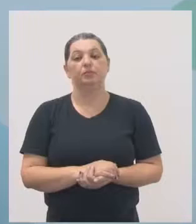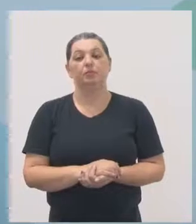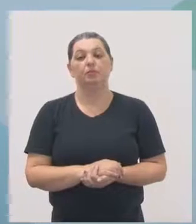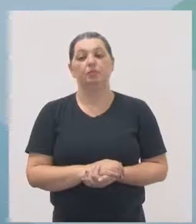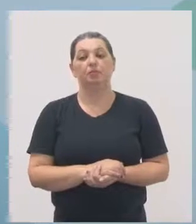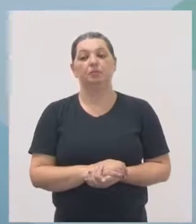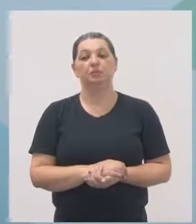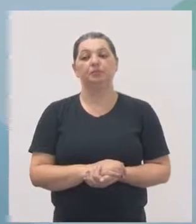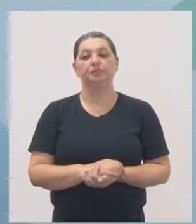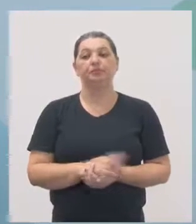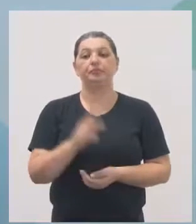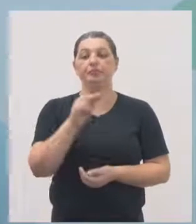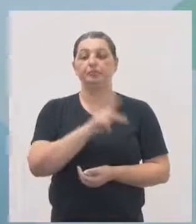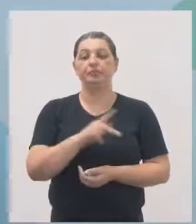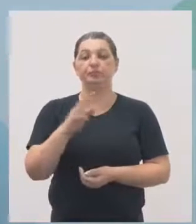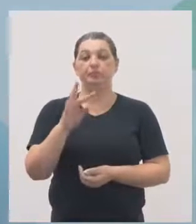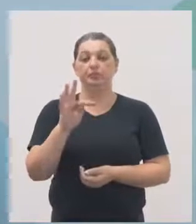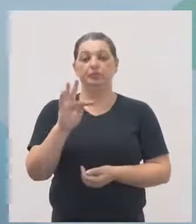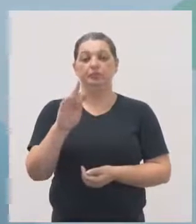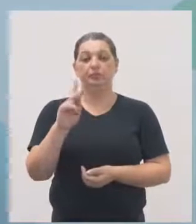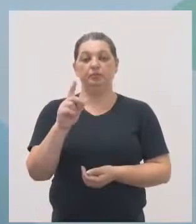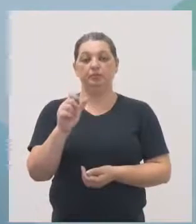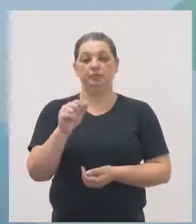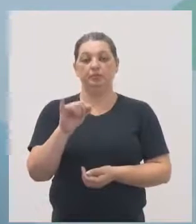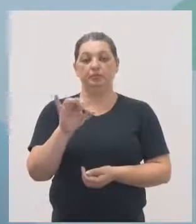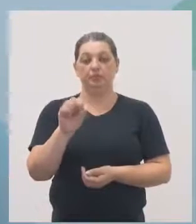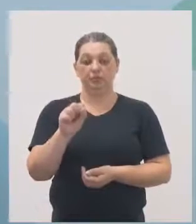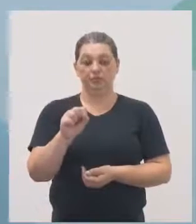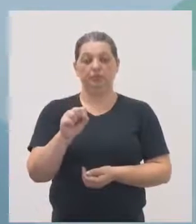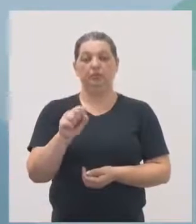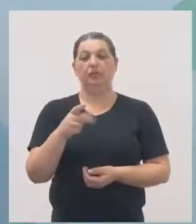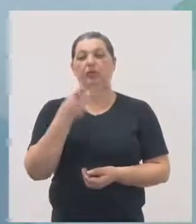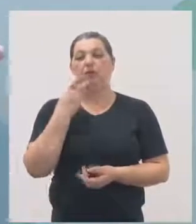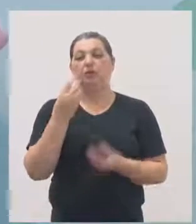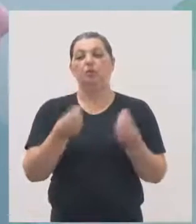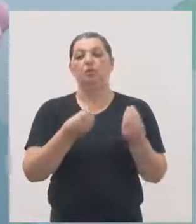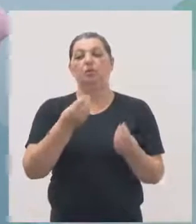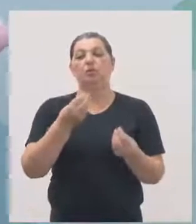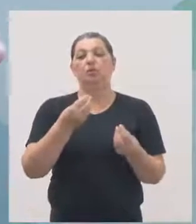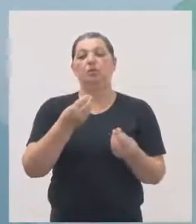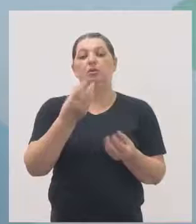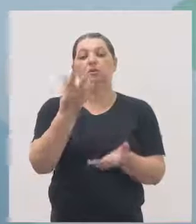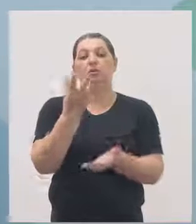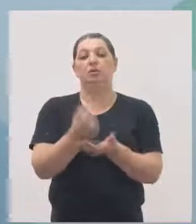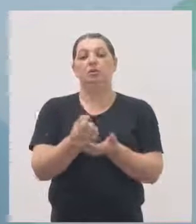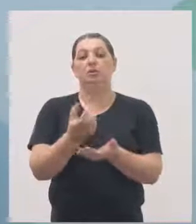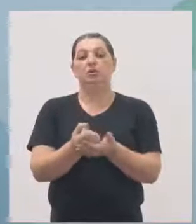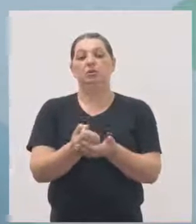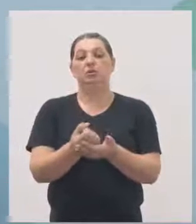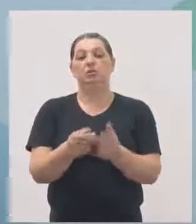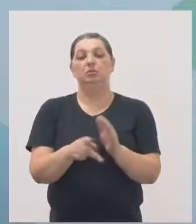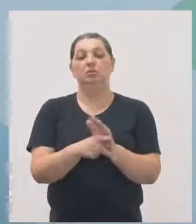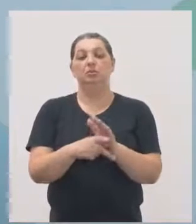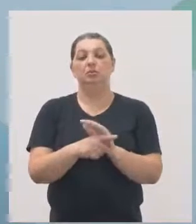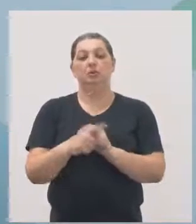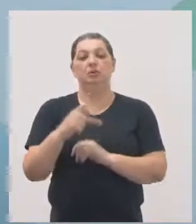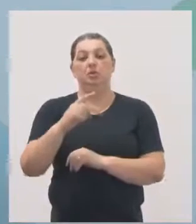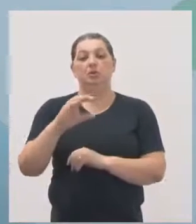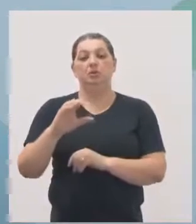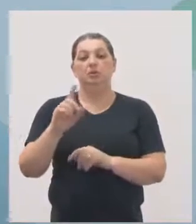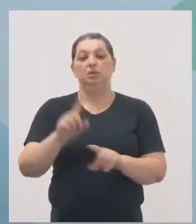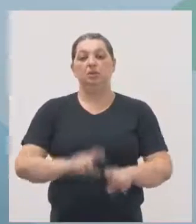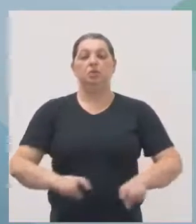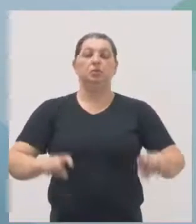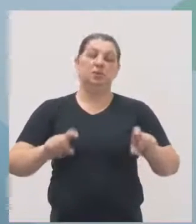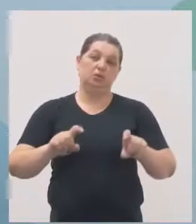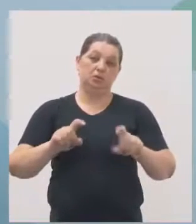a professora Thaís, ela coloca assim, como faço para baixar no PC da escola? Da mesma forma, né? Isso, o